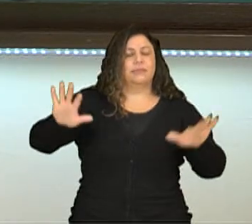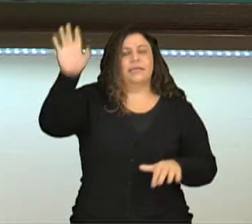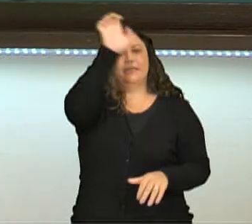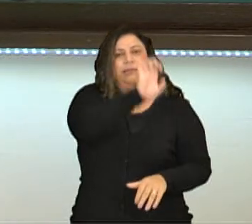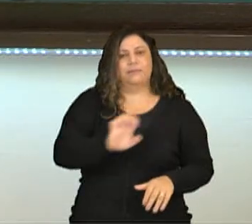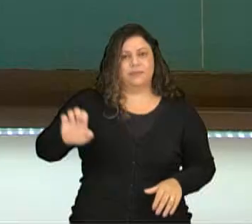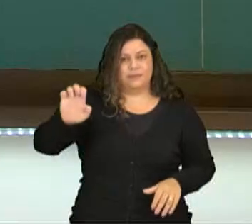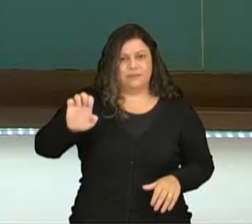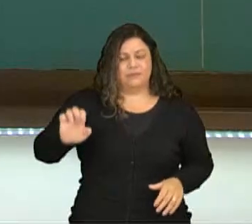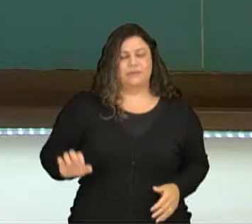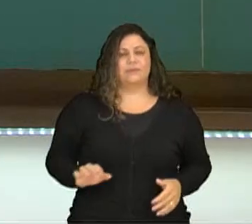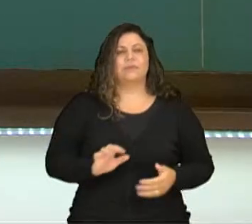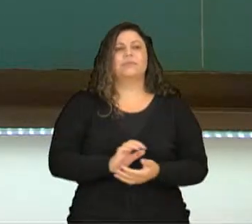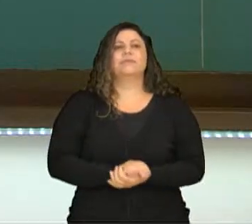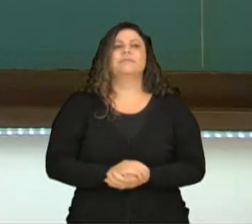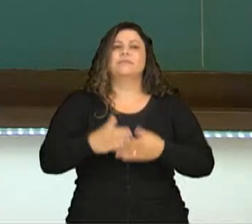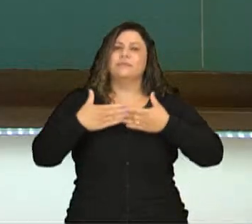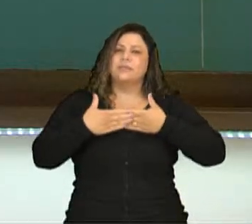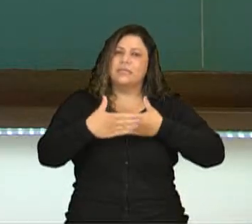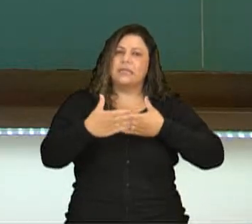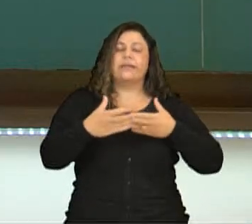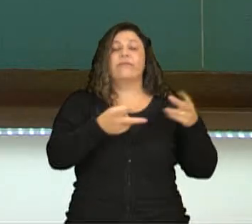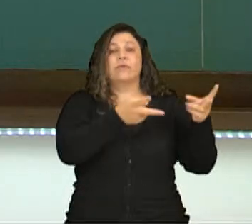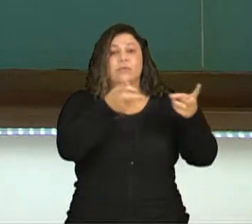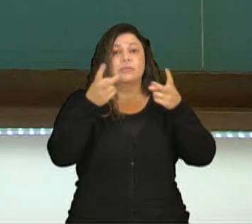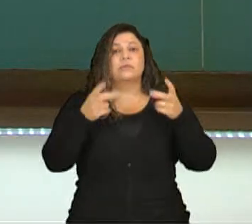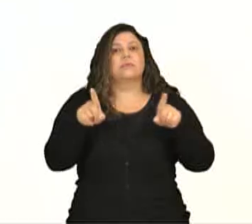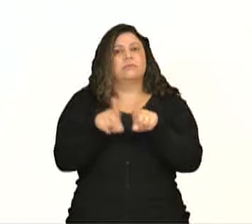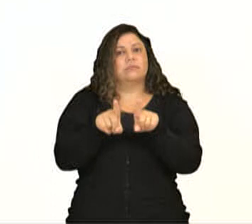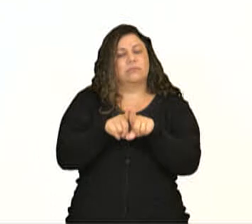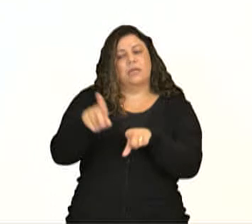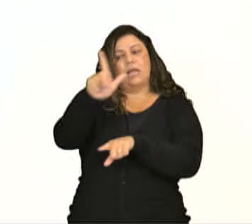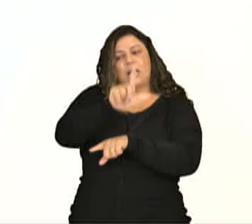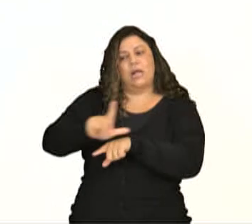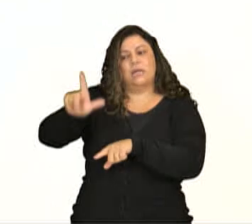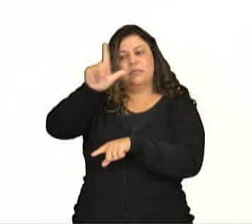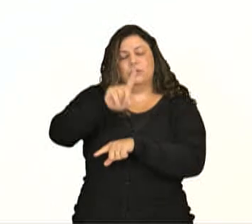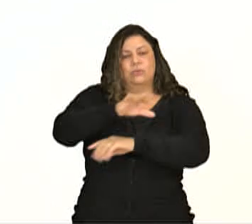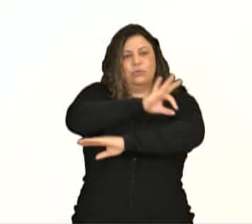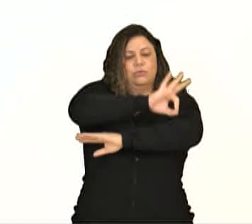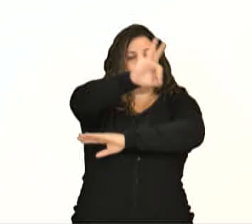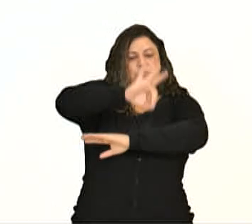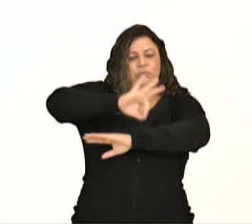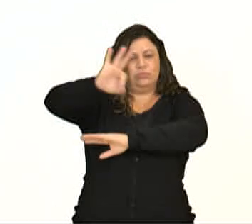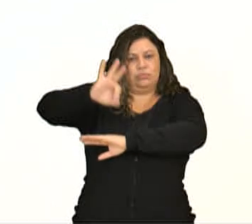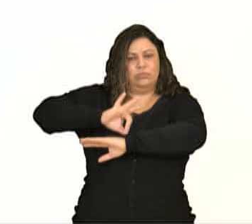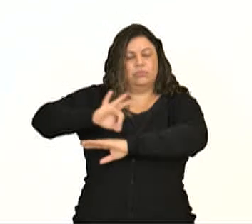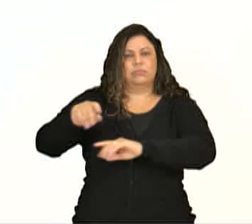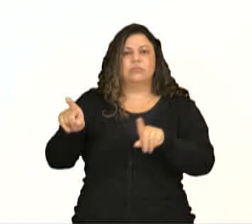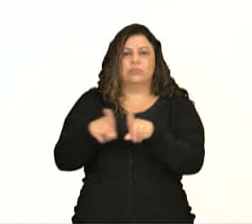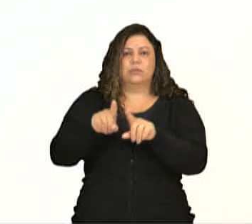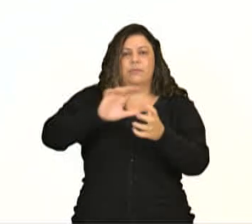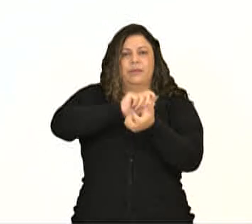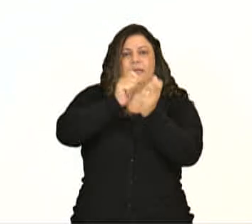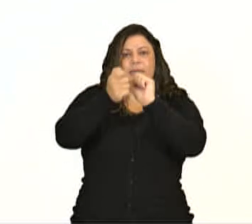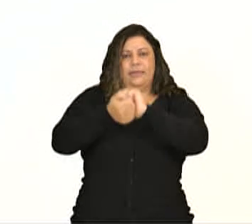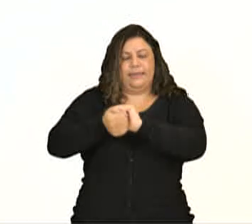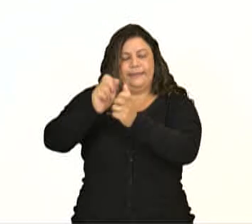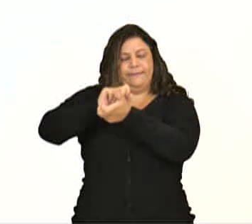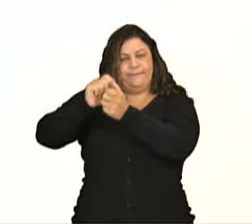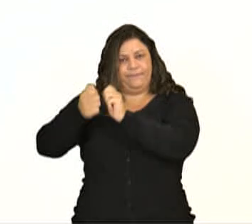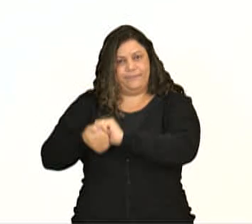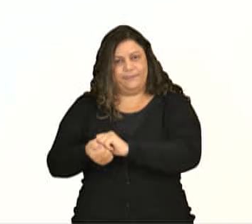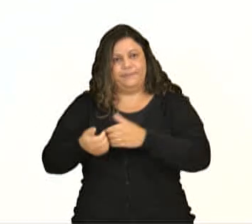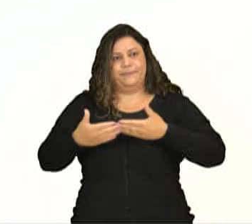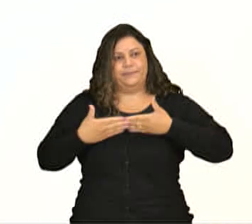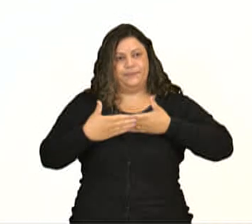tá? E aí a gente vai ver também a literatura e a arquitetura, além das artes plásticas, tá? Aqui nós